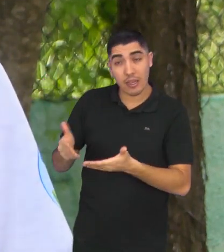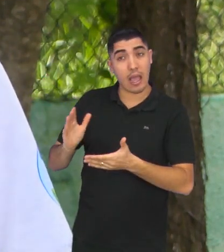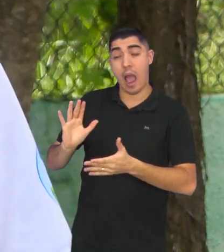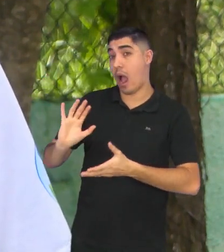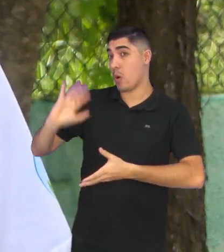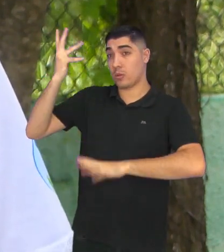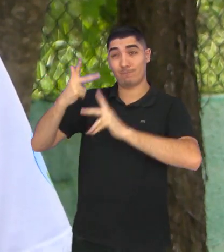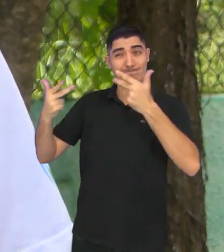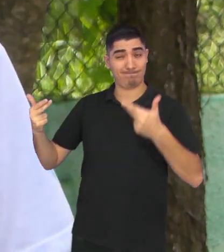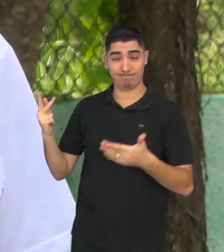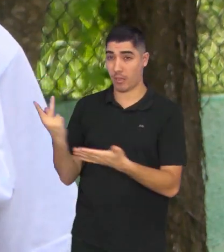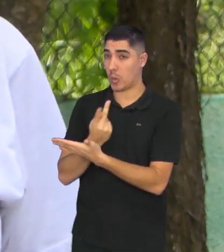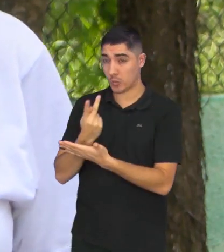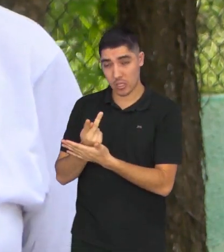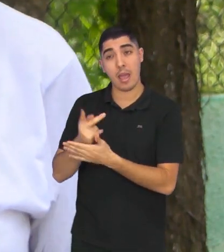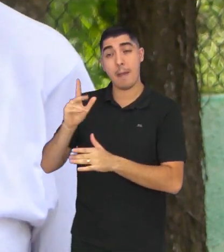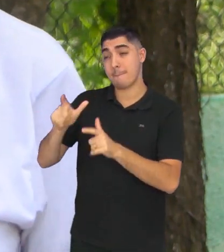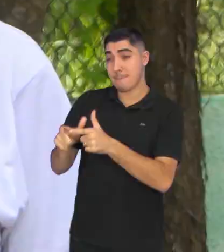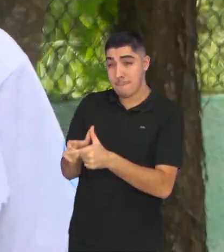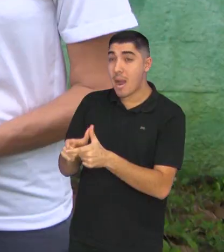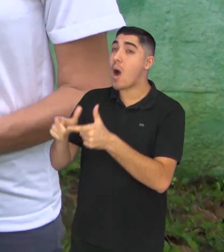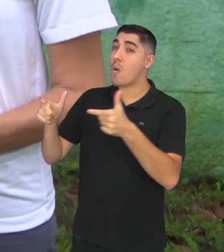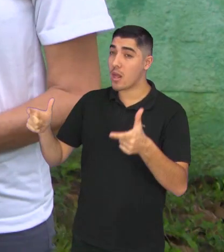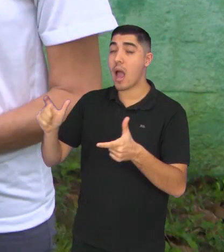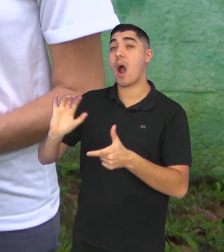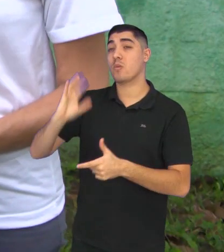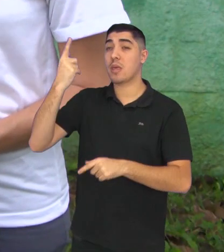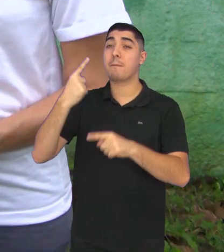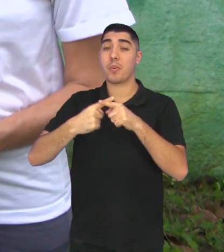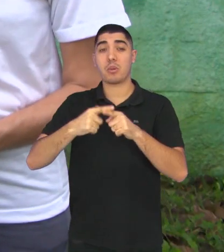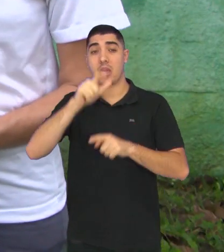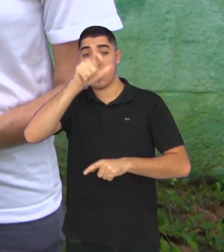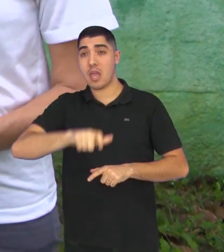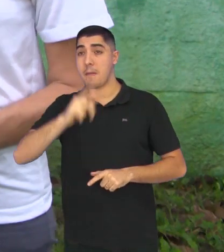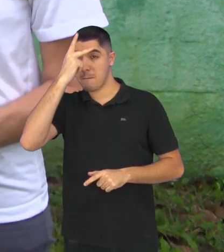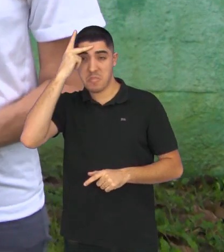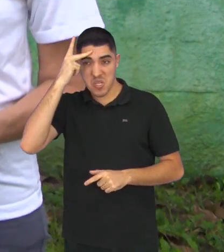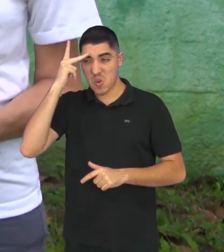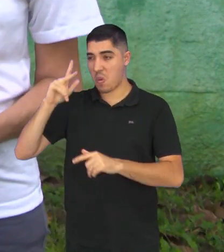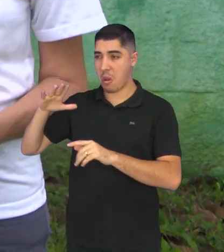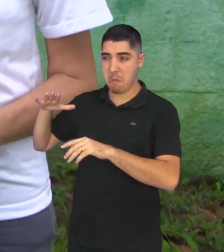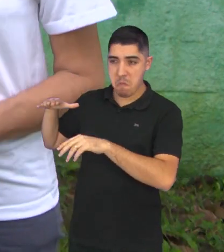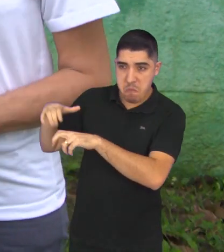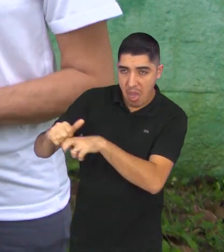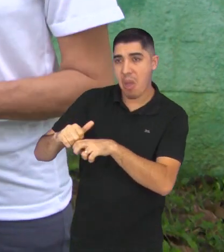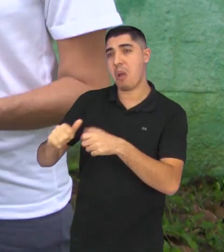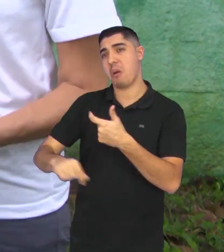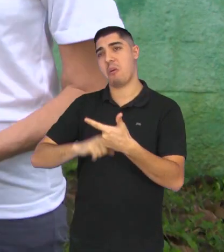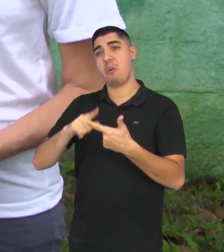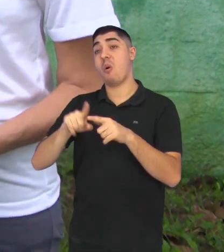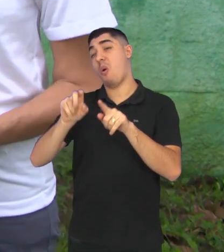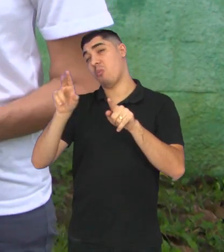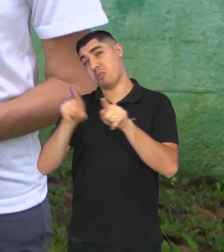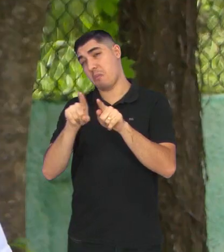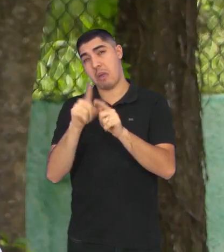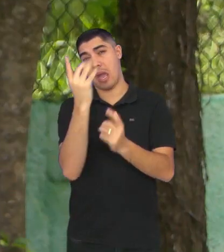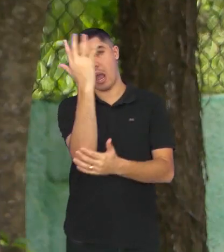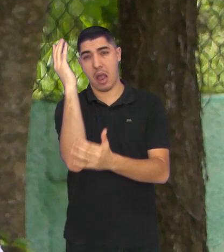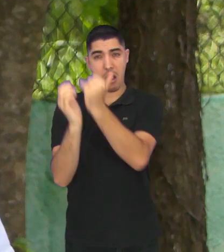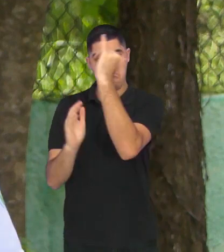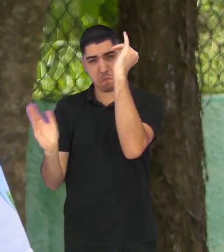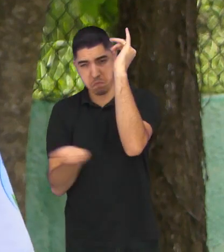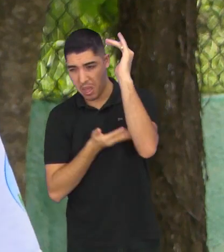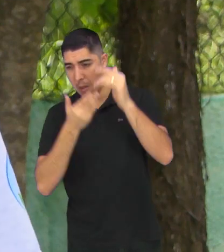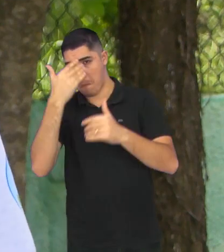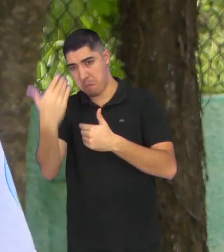situações, né? Muitas delas por questões de interferência do homem, né? Atropelamento, desmatamento, então por